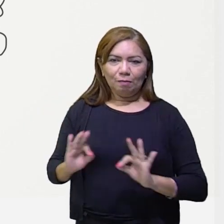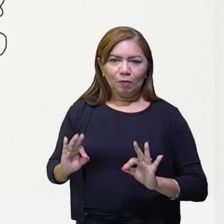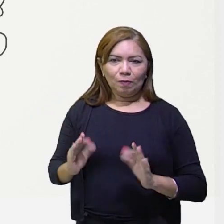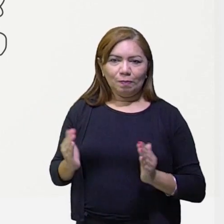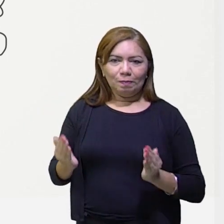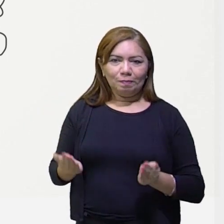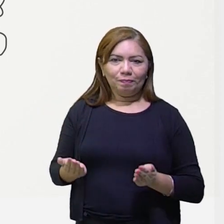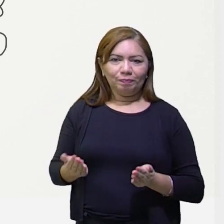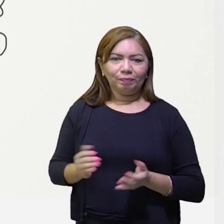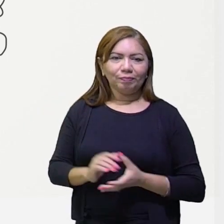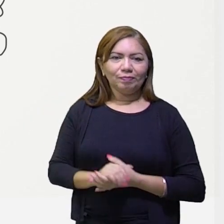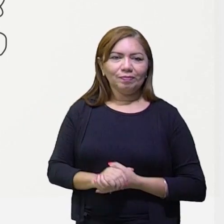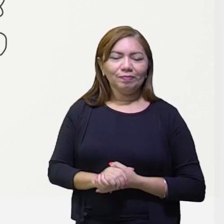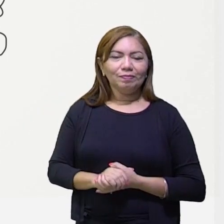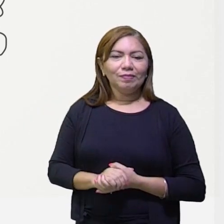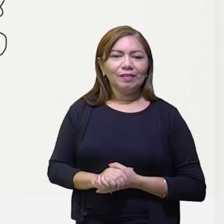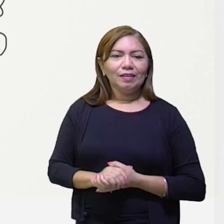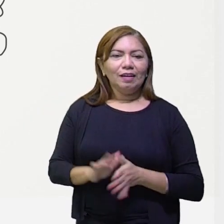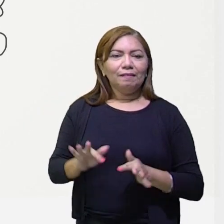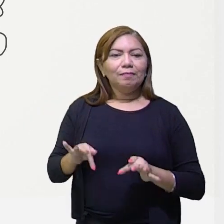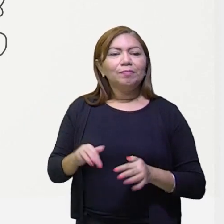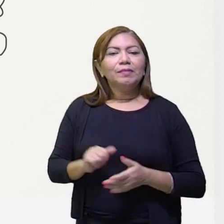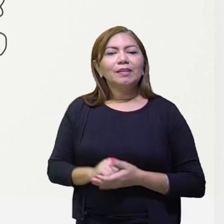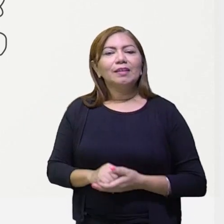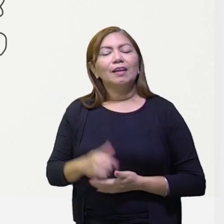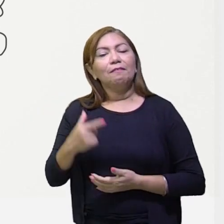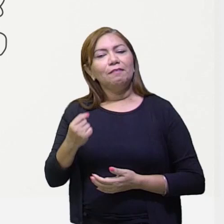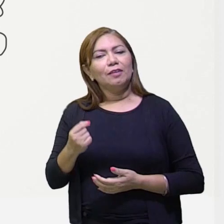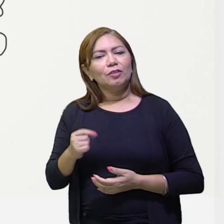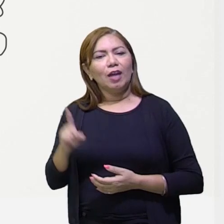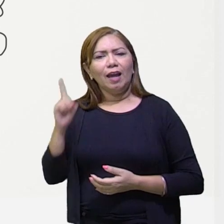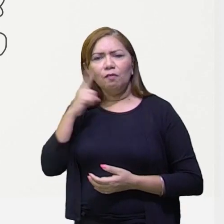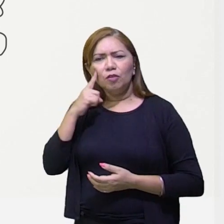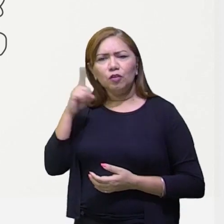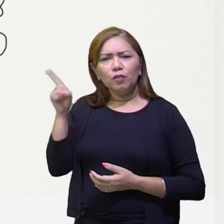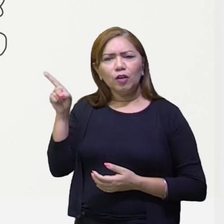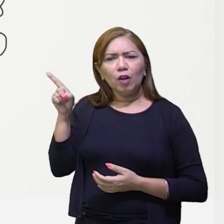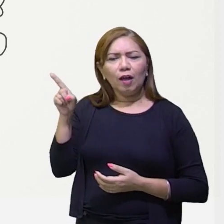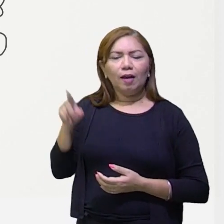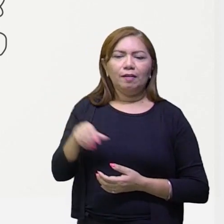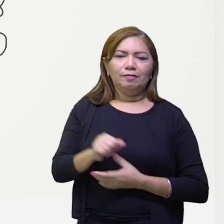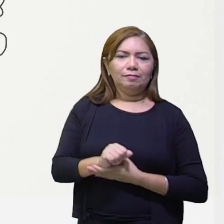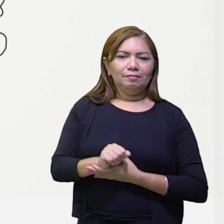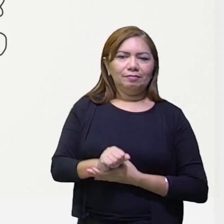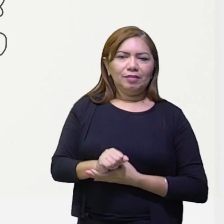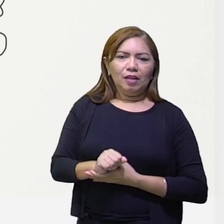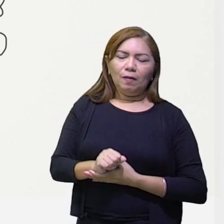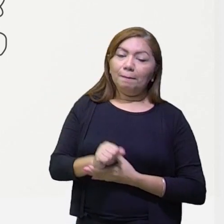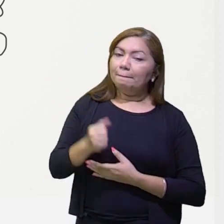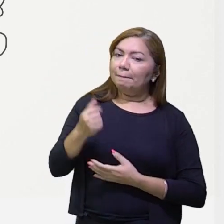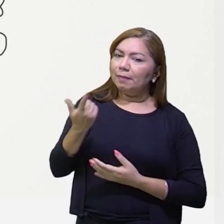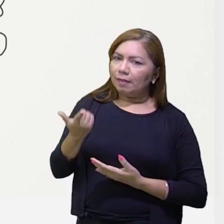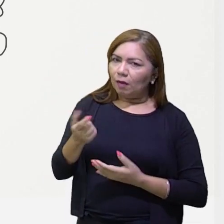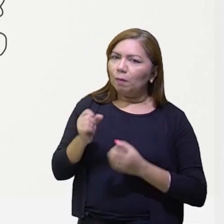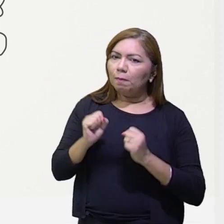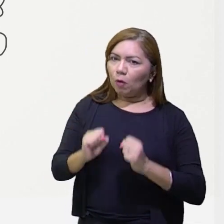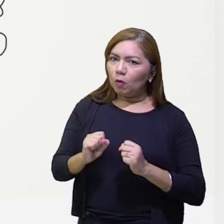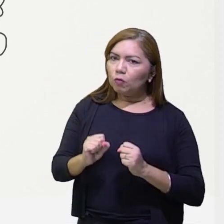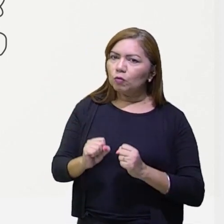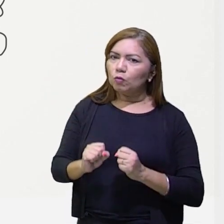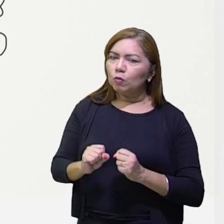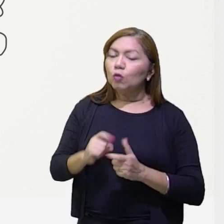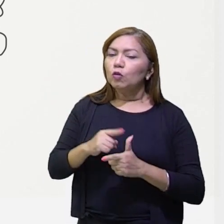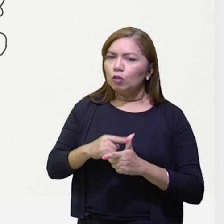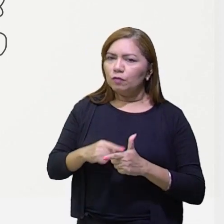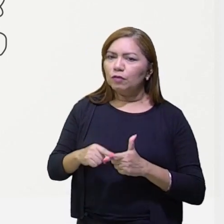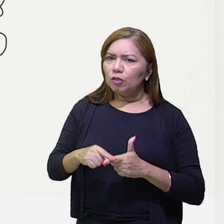Então, 180 dividido por 9, 20. Então, professor, quer dizer que eu posso pegar o 0 e dividir pelo 9? Posso